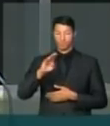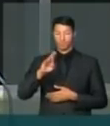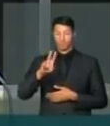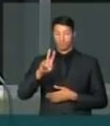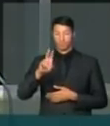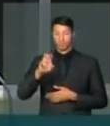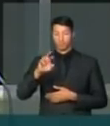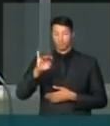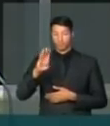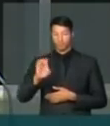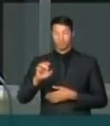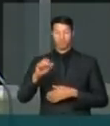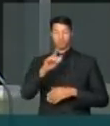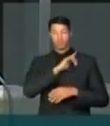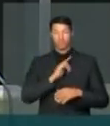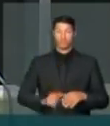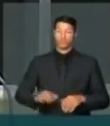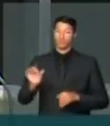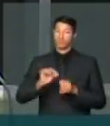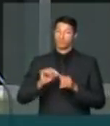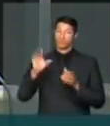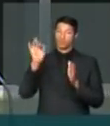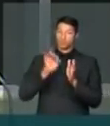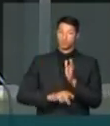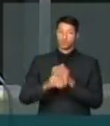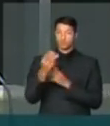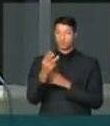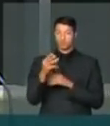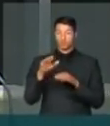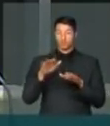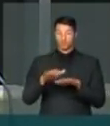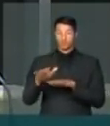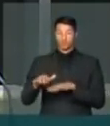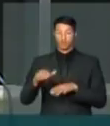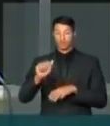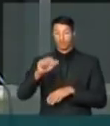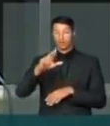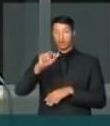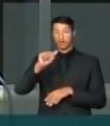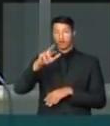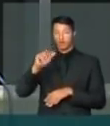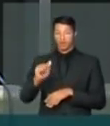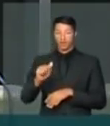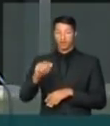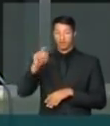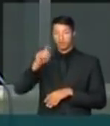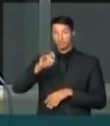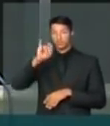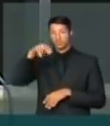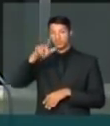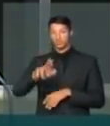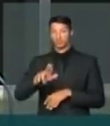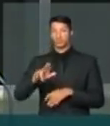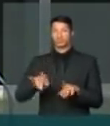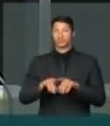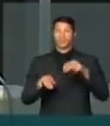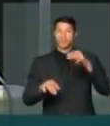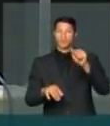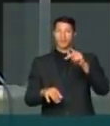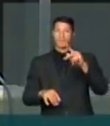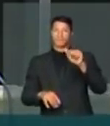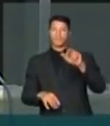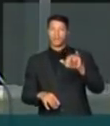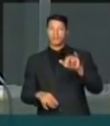federal publicou o decreto para homologar 3 terras: Arara da Volta Grande do Xingu, Mapari